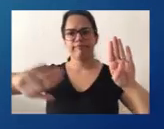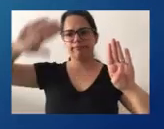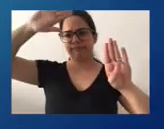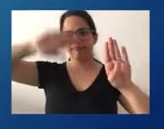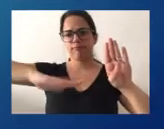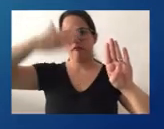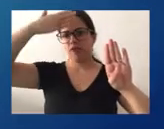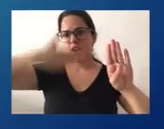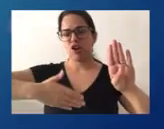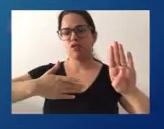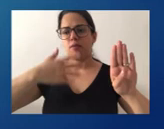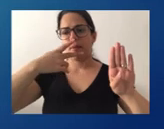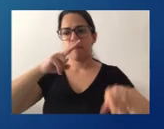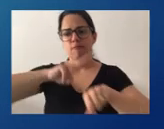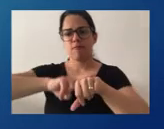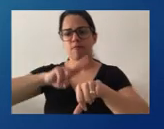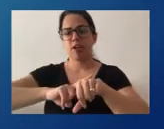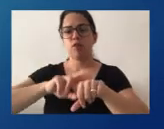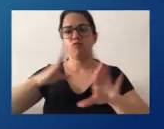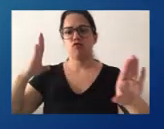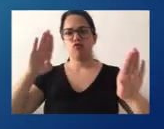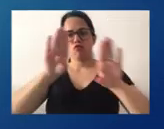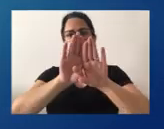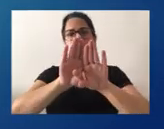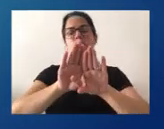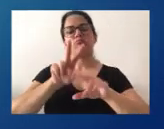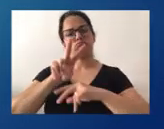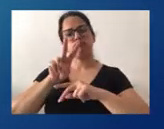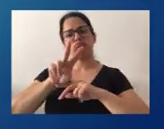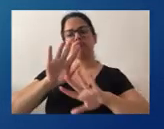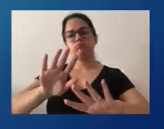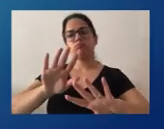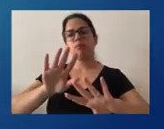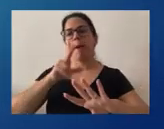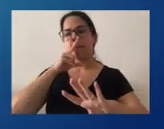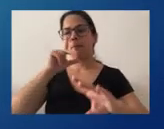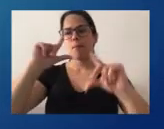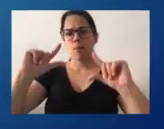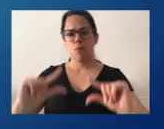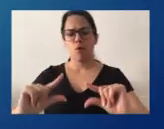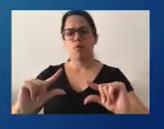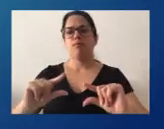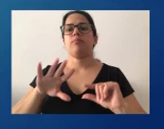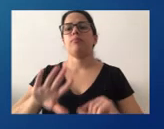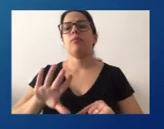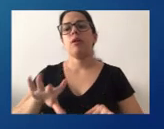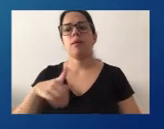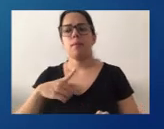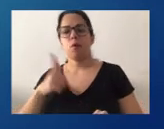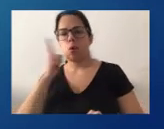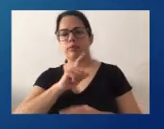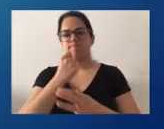porta fechada, não há nenhum perigo, porque a luz ultravioleta ela tem um baixo poder de penetração. Então, aqui é uma